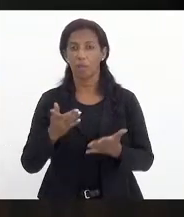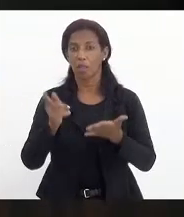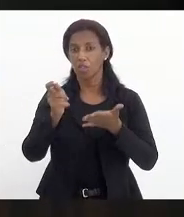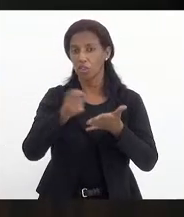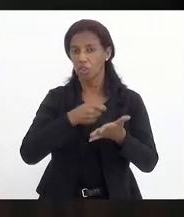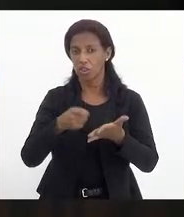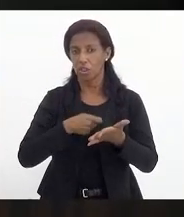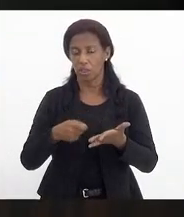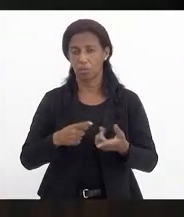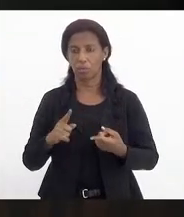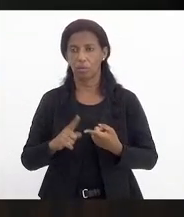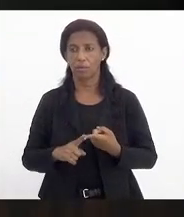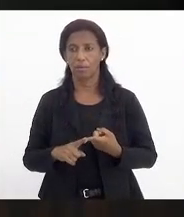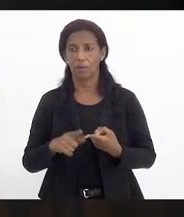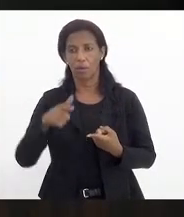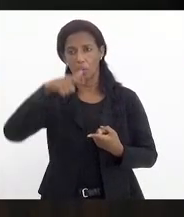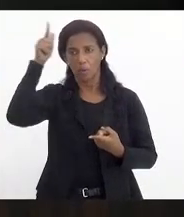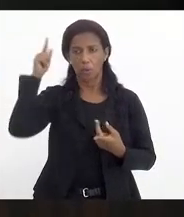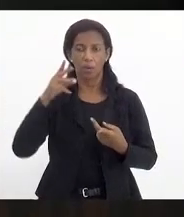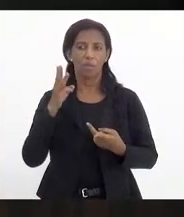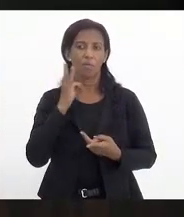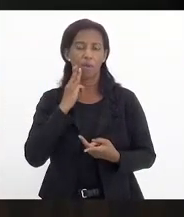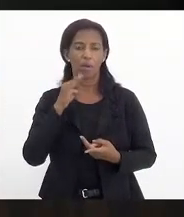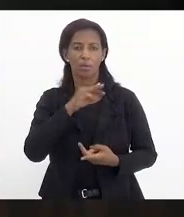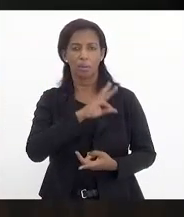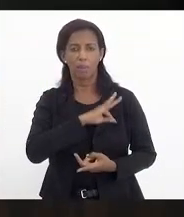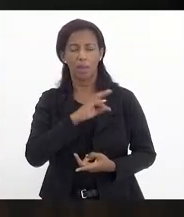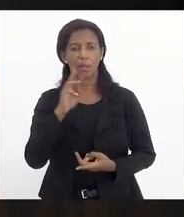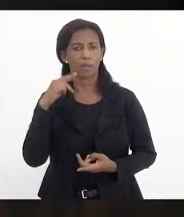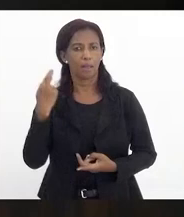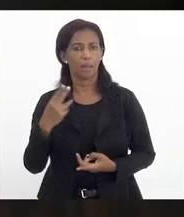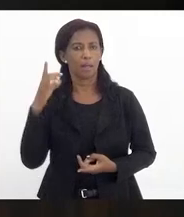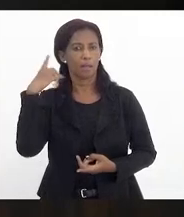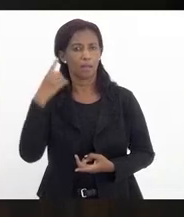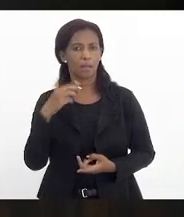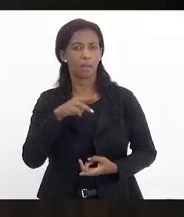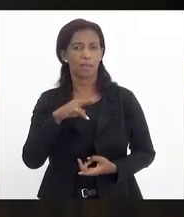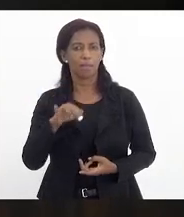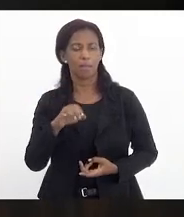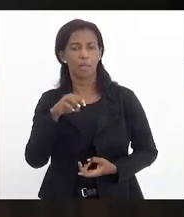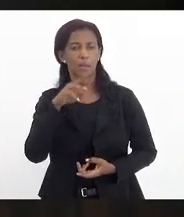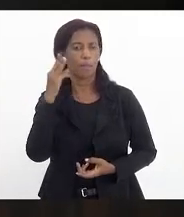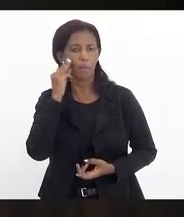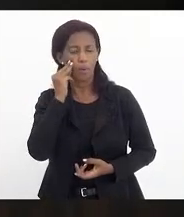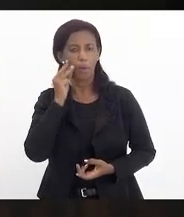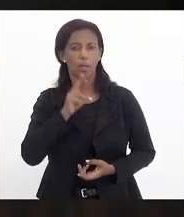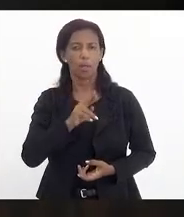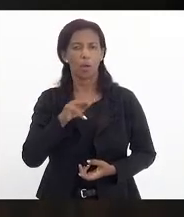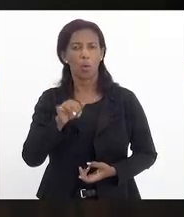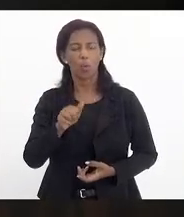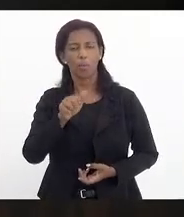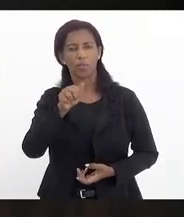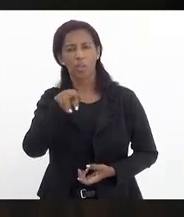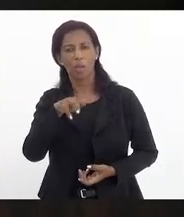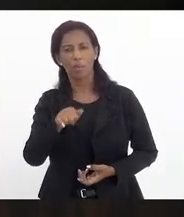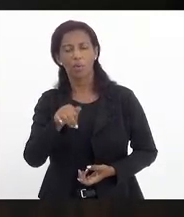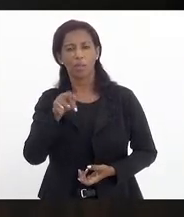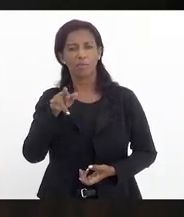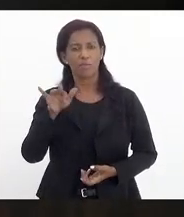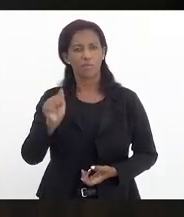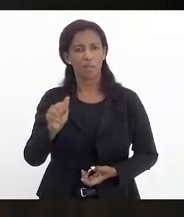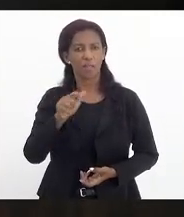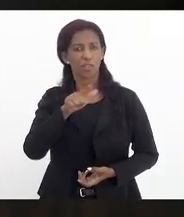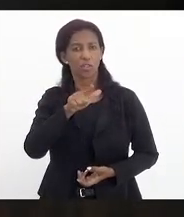inscritos Luiz Paulo, Valdeque, Marta Rocha, Renata, Dani, Mink, Mônica, Rubens, Amorim, Alexandre Freitas,